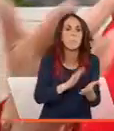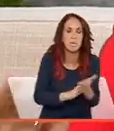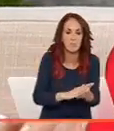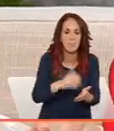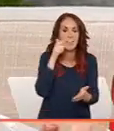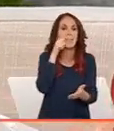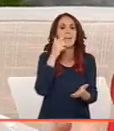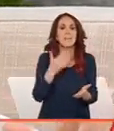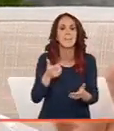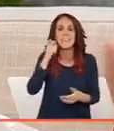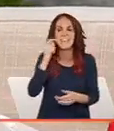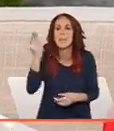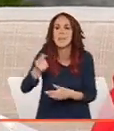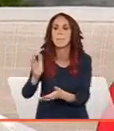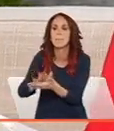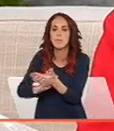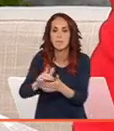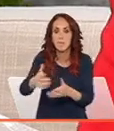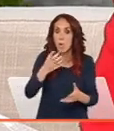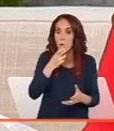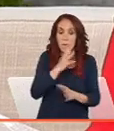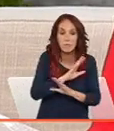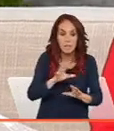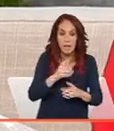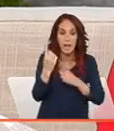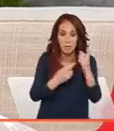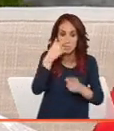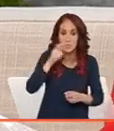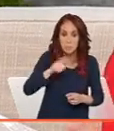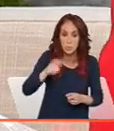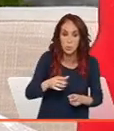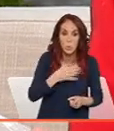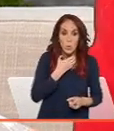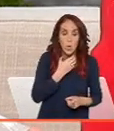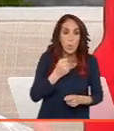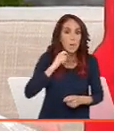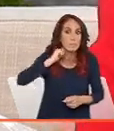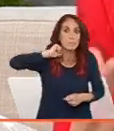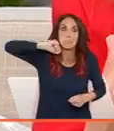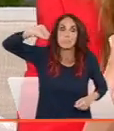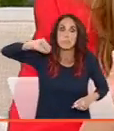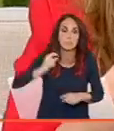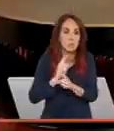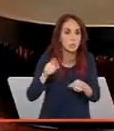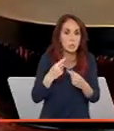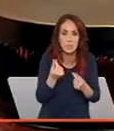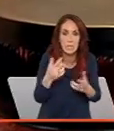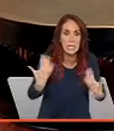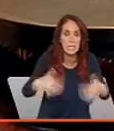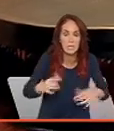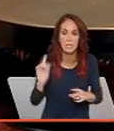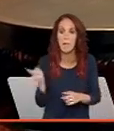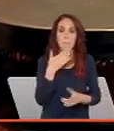quem é que tem que provar isto? Isto é dramático. Há pessoas realmente à beira de um suicídio por causa disto. Porque depois cabe-nos a